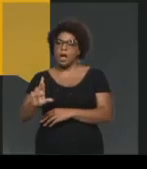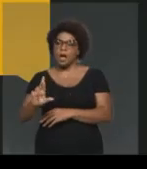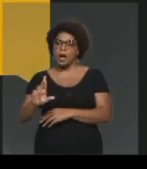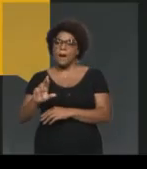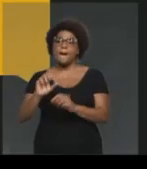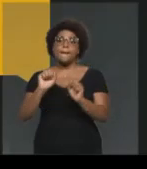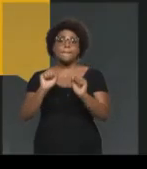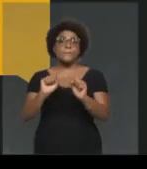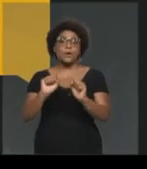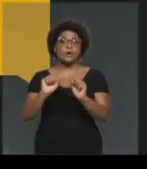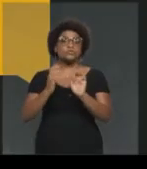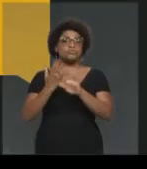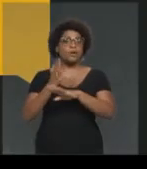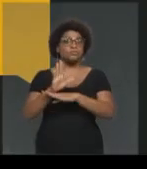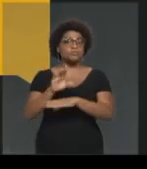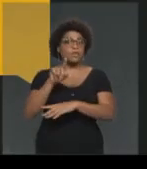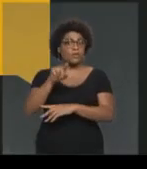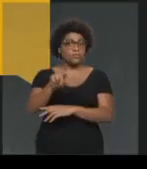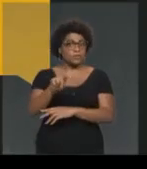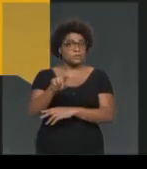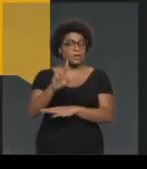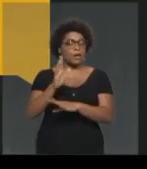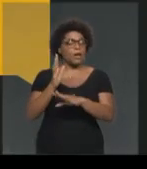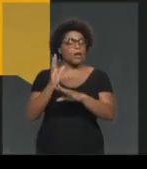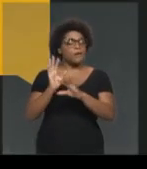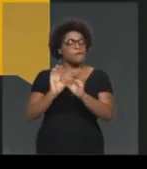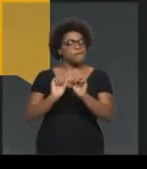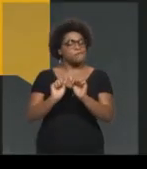seu plano de aula.